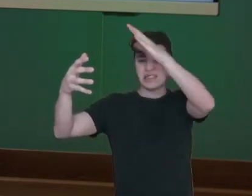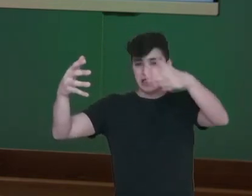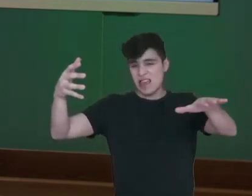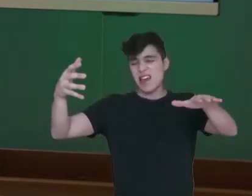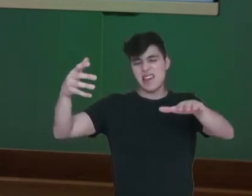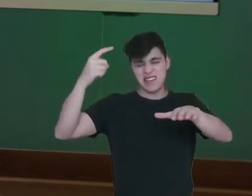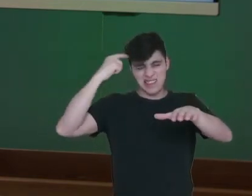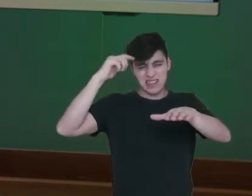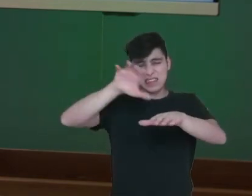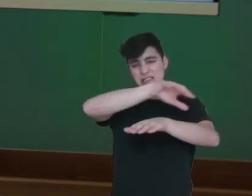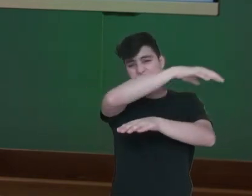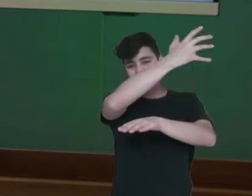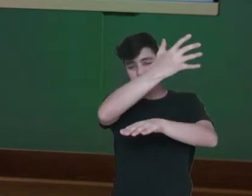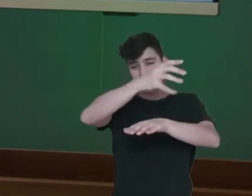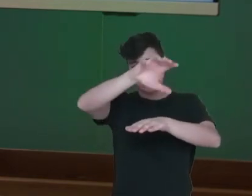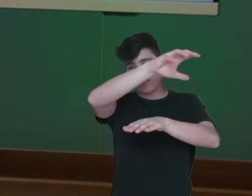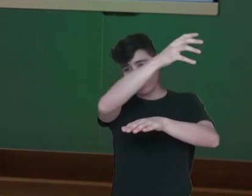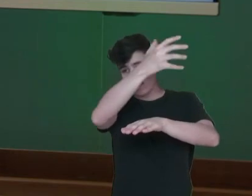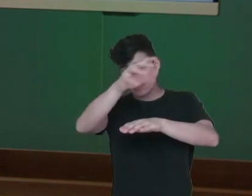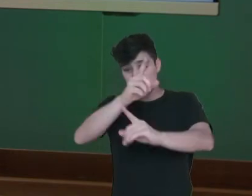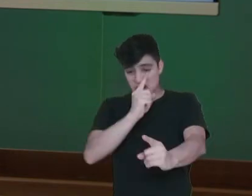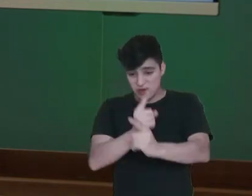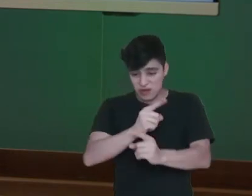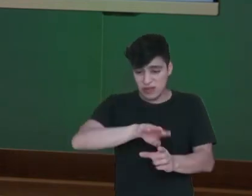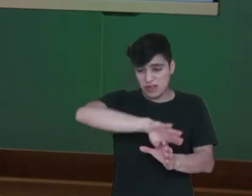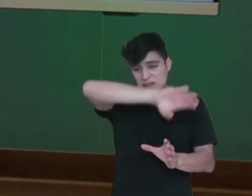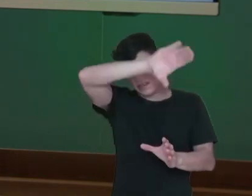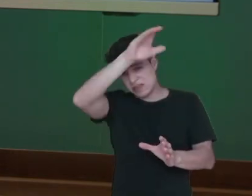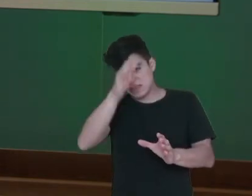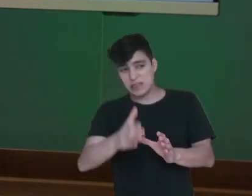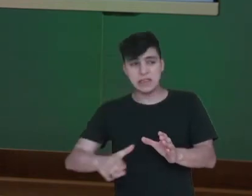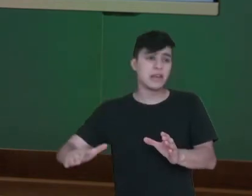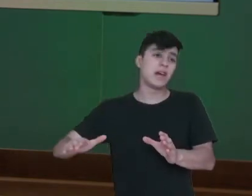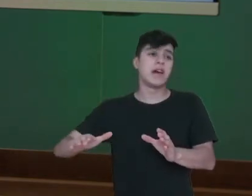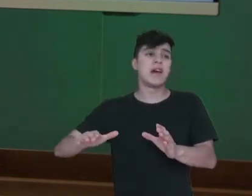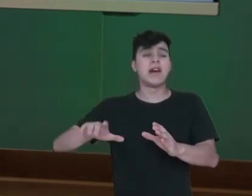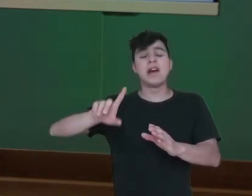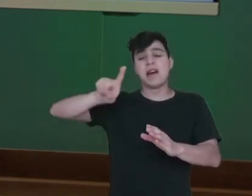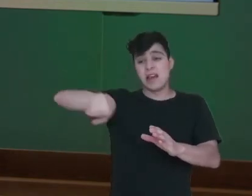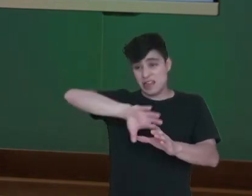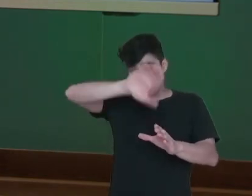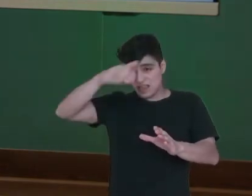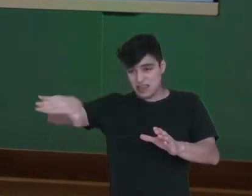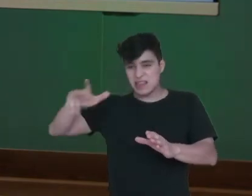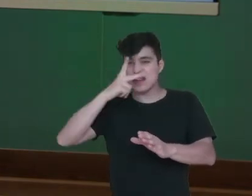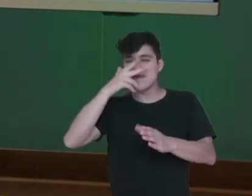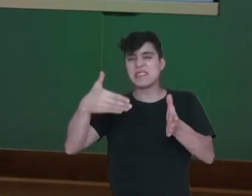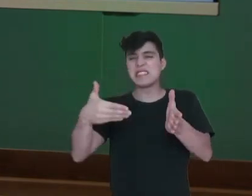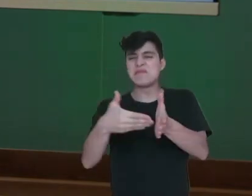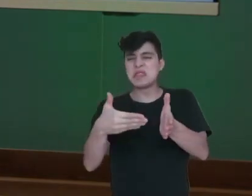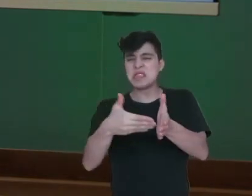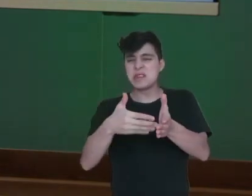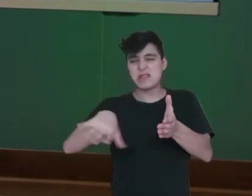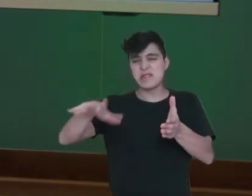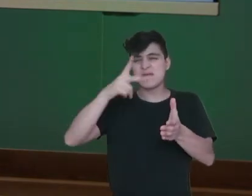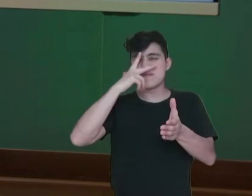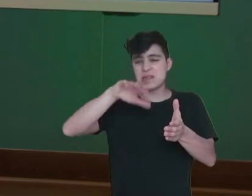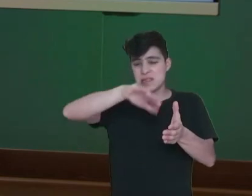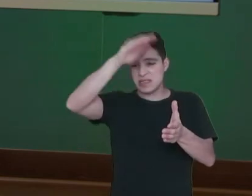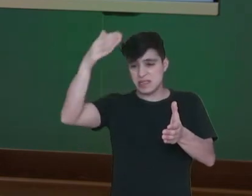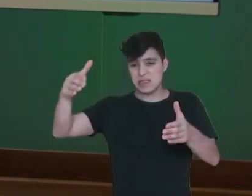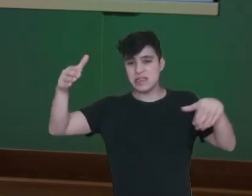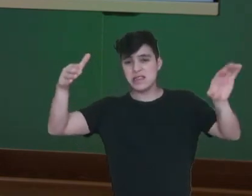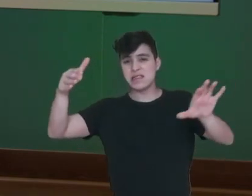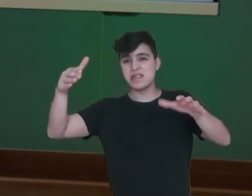litoral, né? Então eu tenho a região litorânea e vou ter as serras. E aí essa serra é uma barreira, as nuvens não conseguem